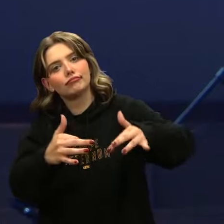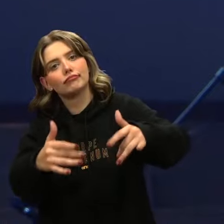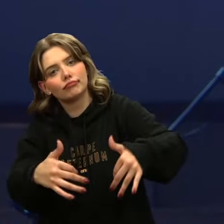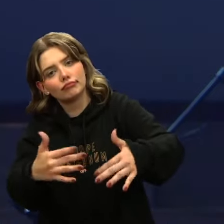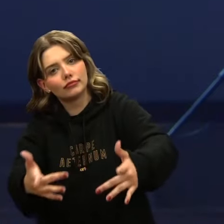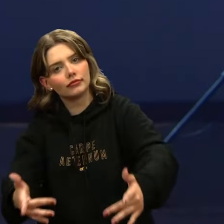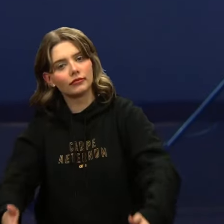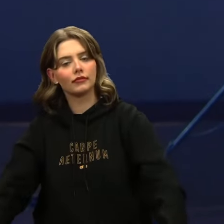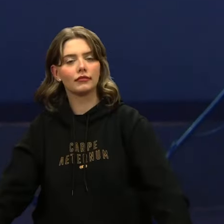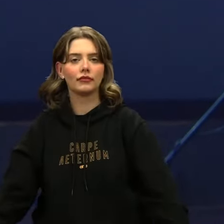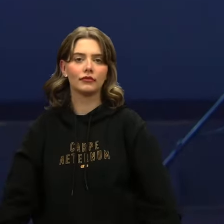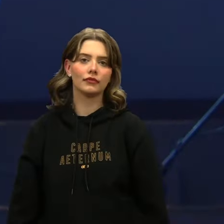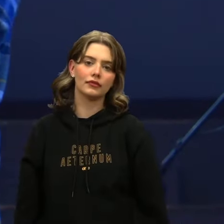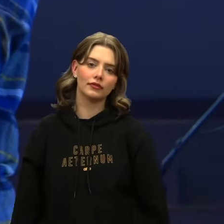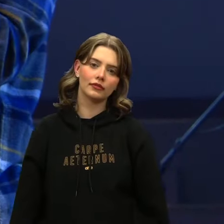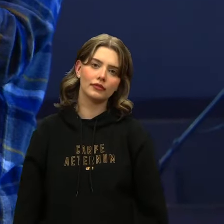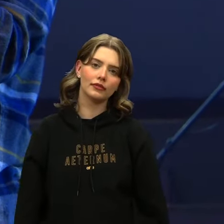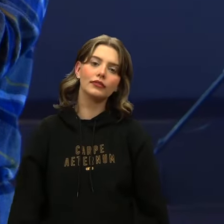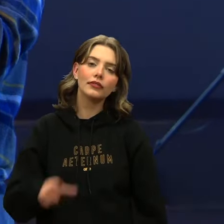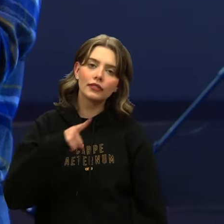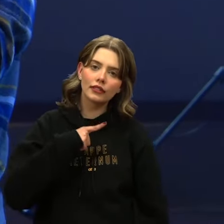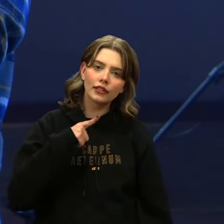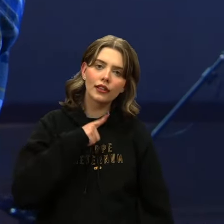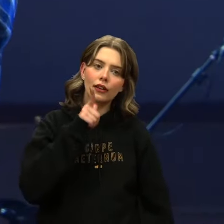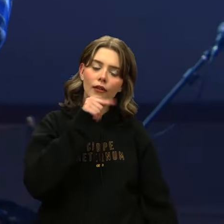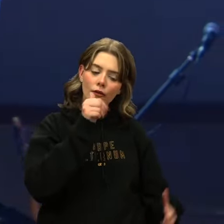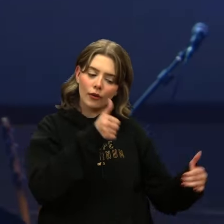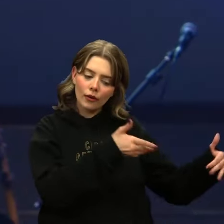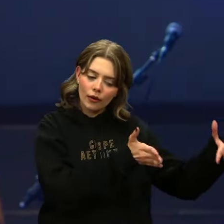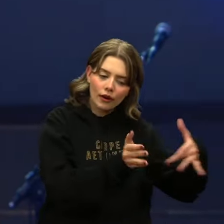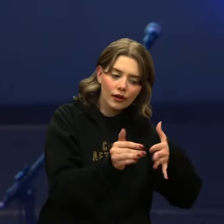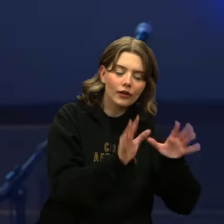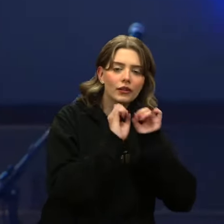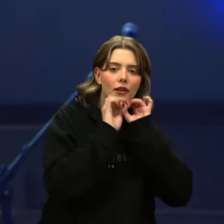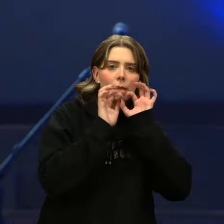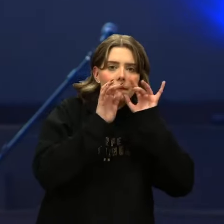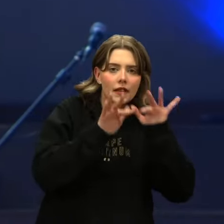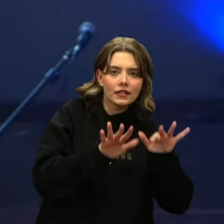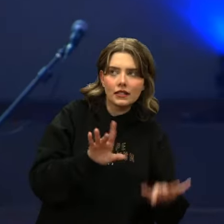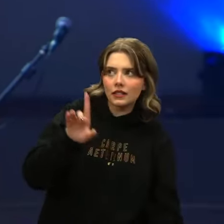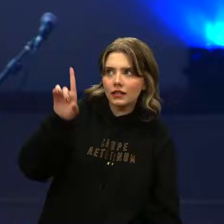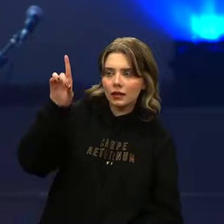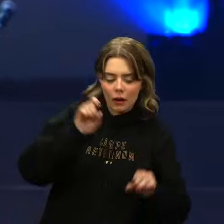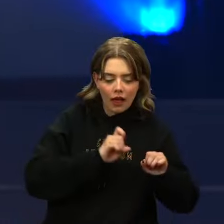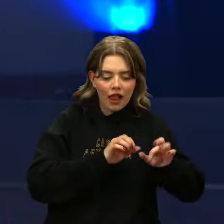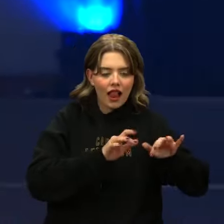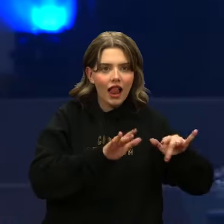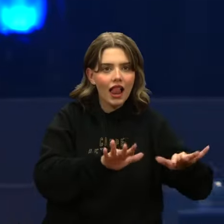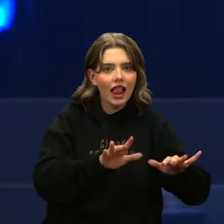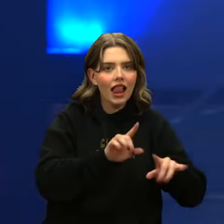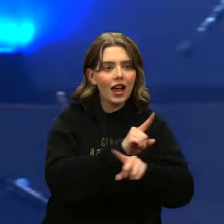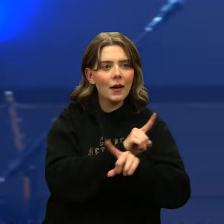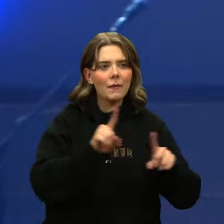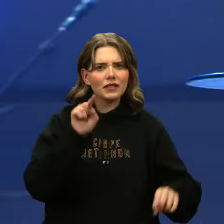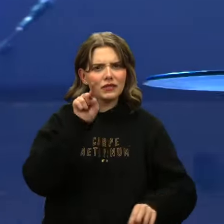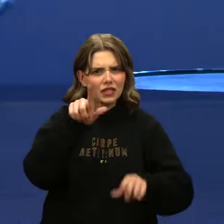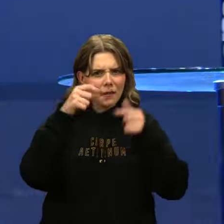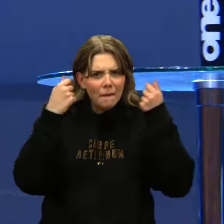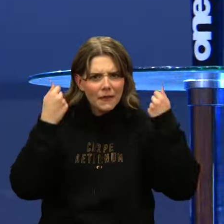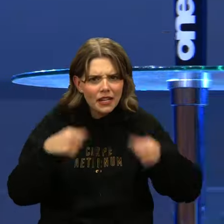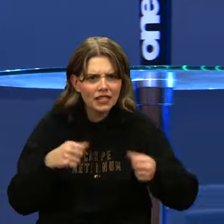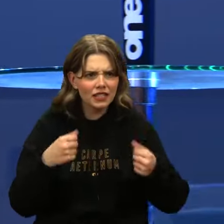passando. Existe um rio em que as bênçãos e as oportunidades do Senhor estão passando, mas você precisa